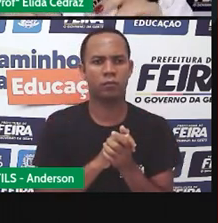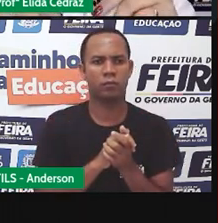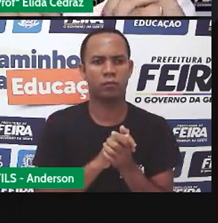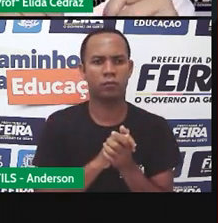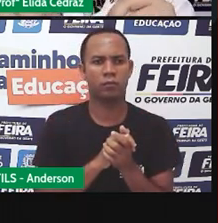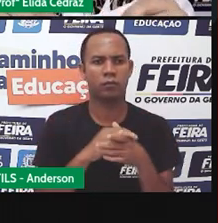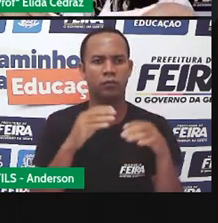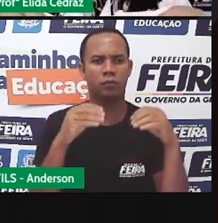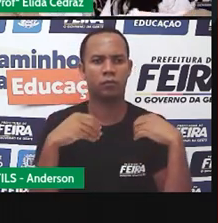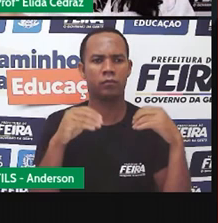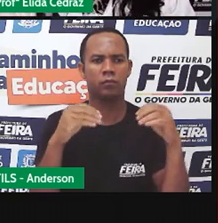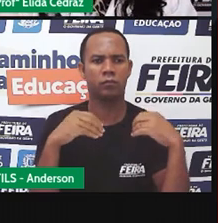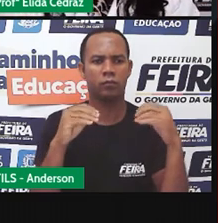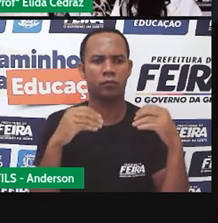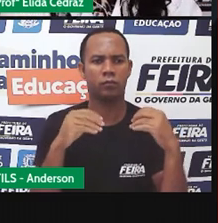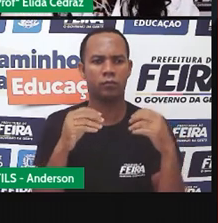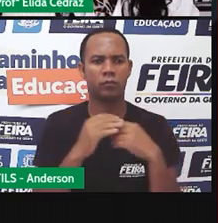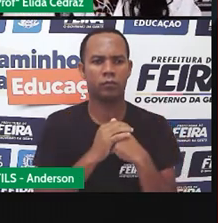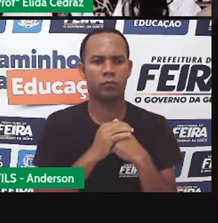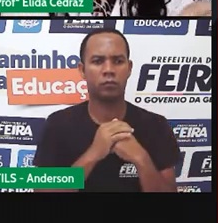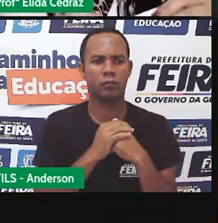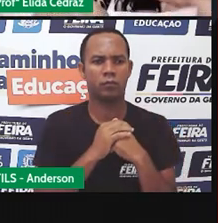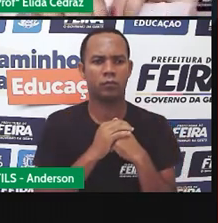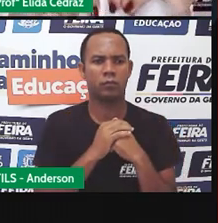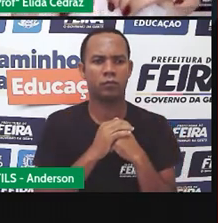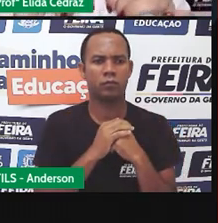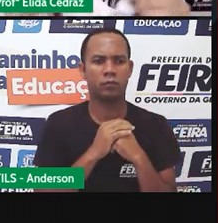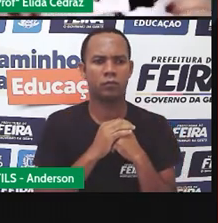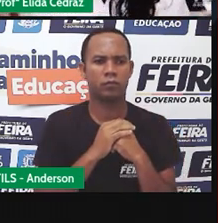O guardanapo?